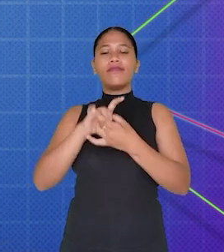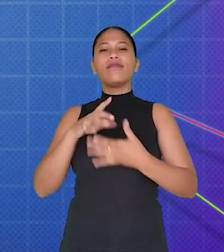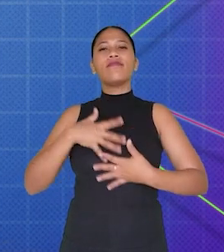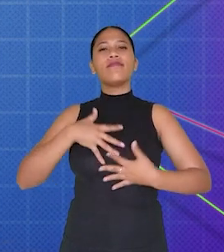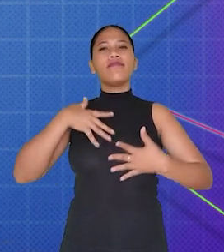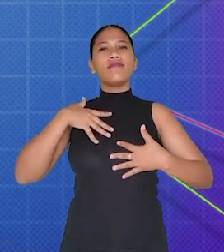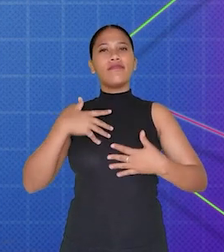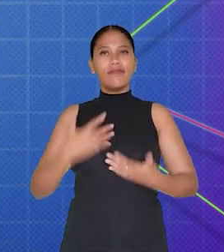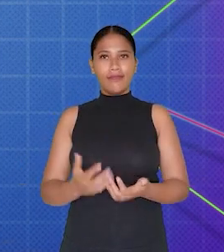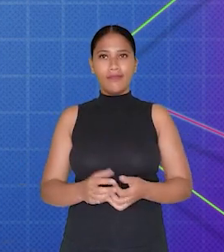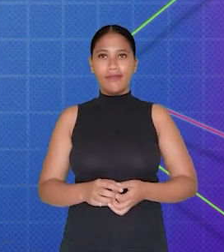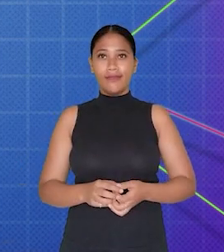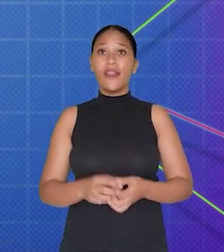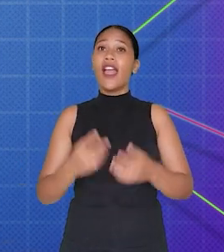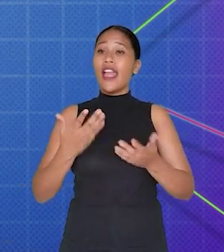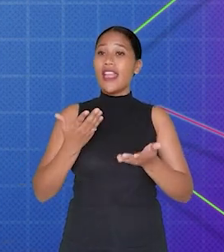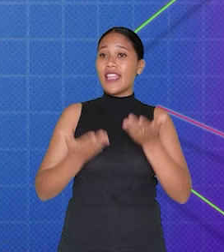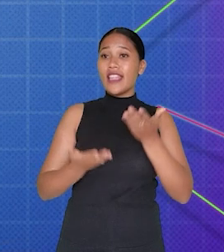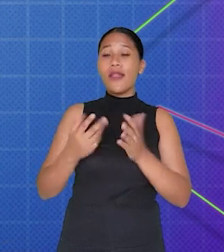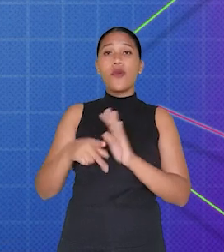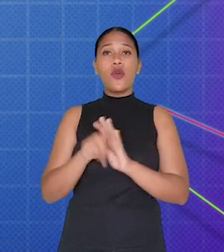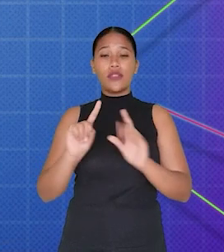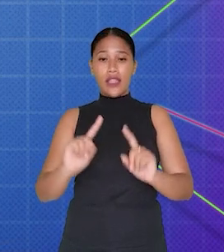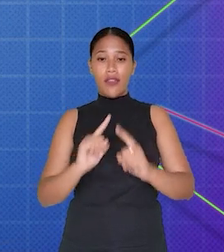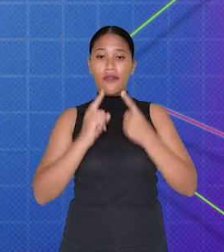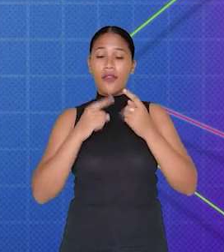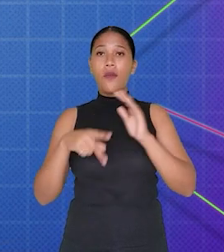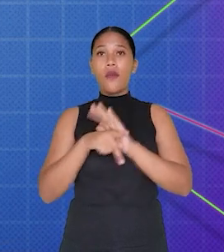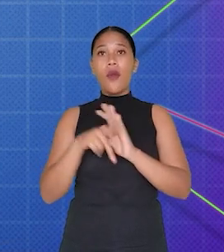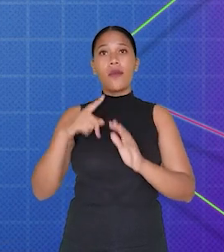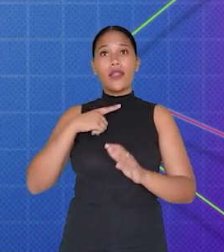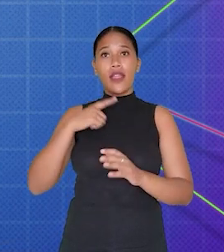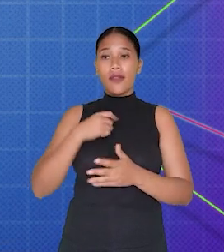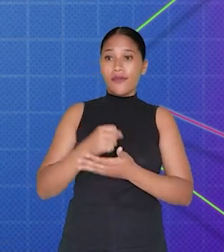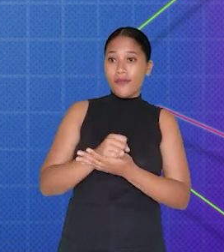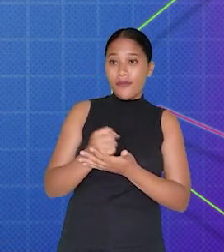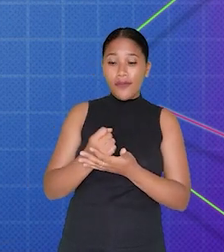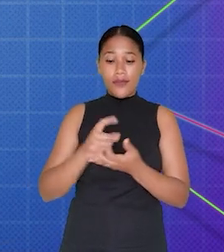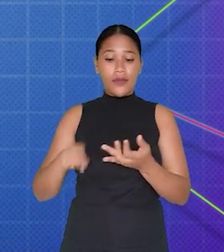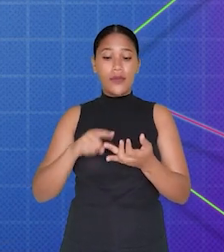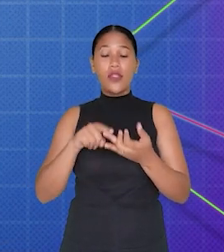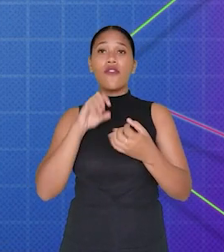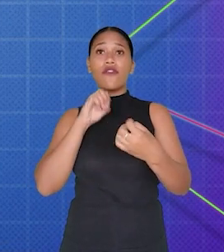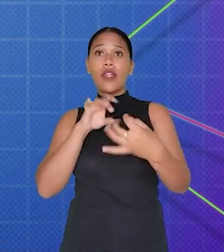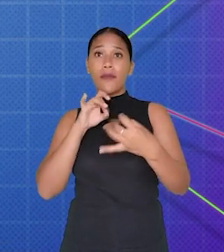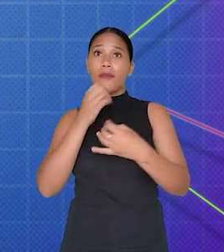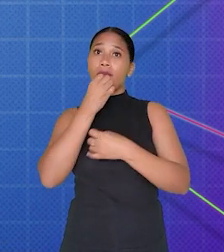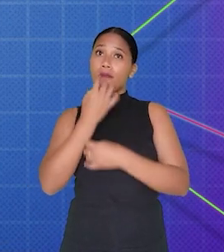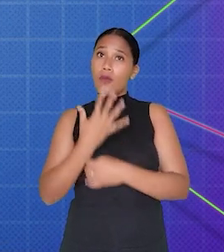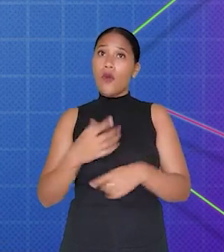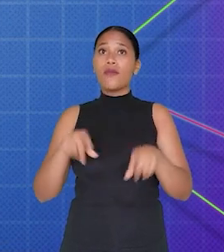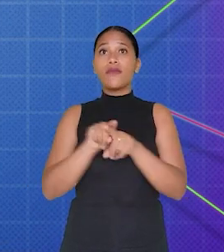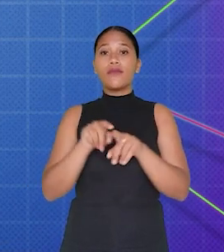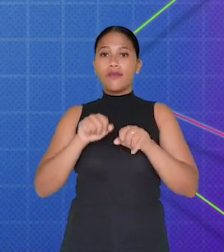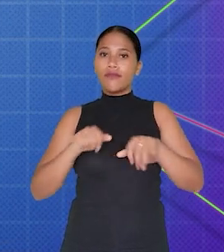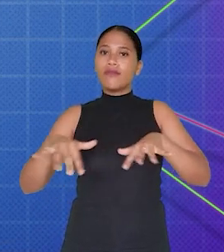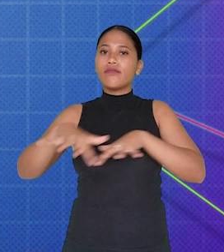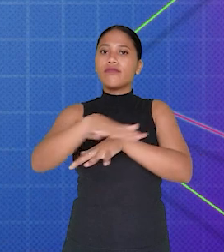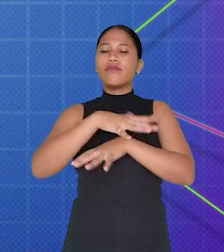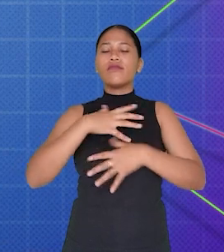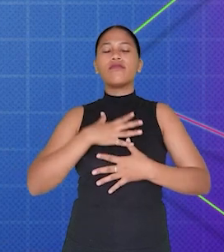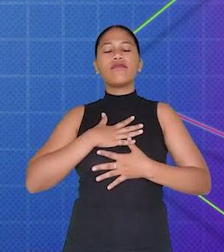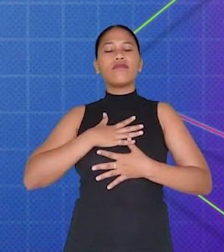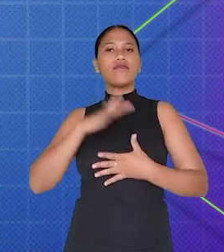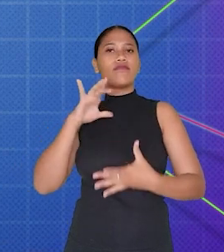jogo envolvente e agradável para o jogador. Ao equilibrar os desafios com a habilidade do jogador, fornecer feedback adequado e criar um